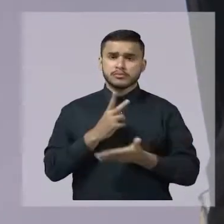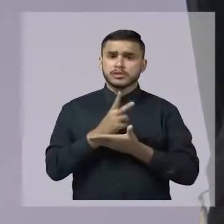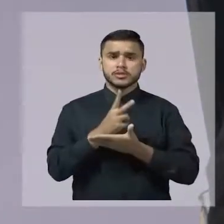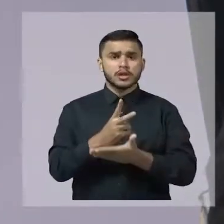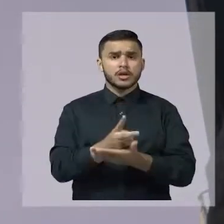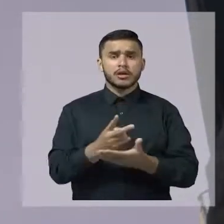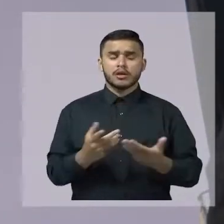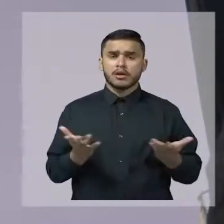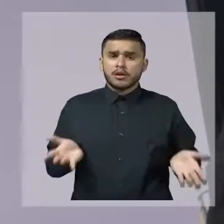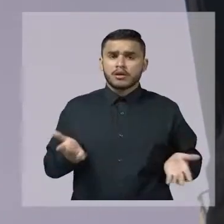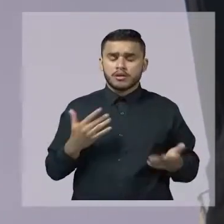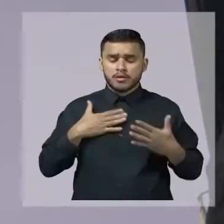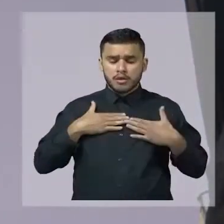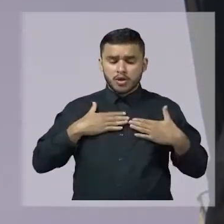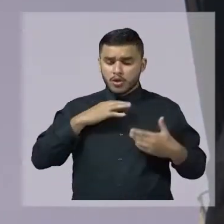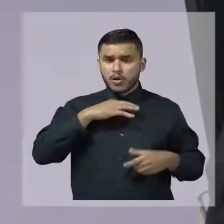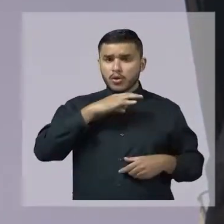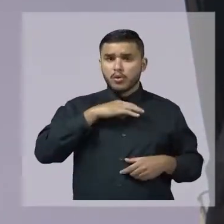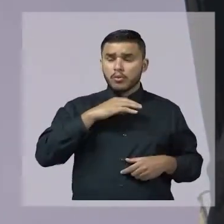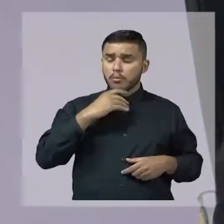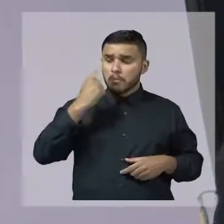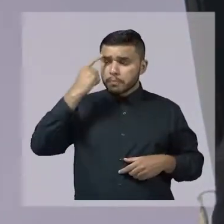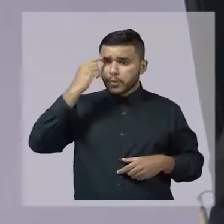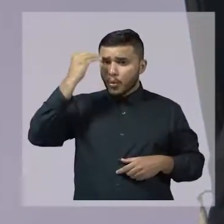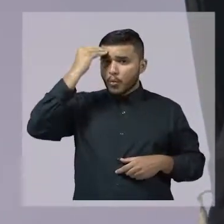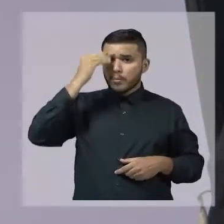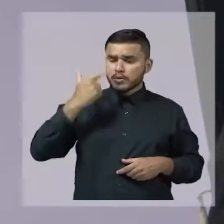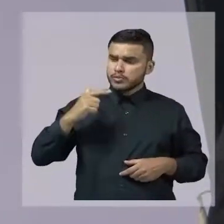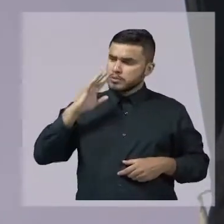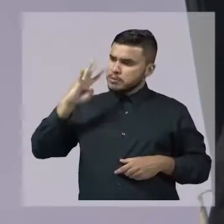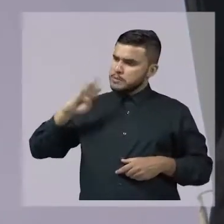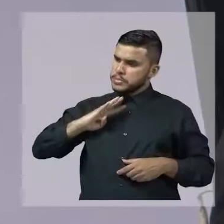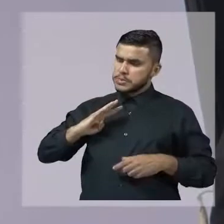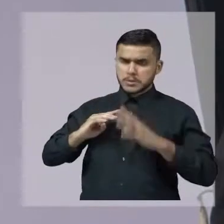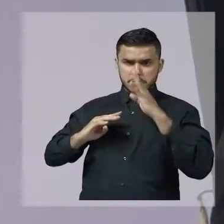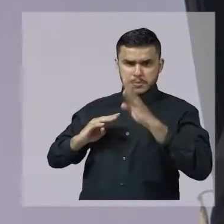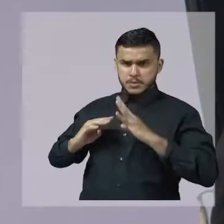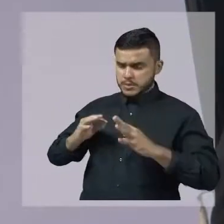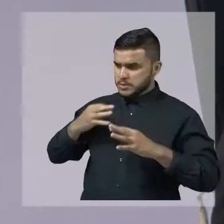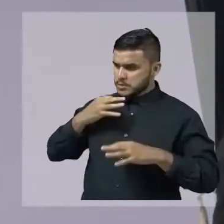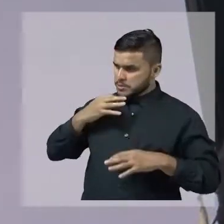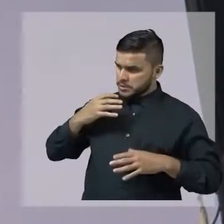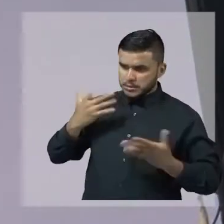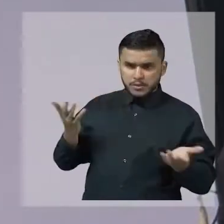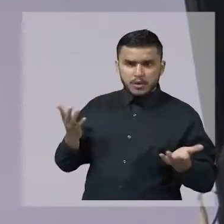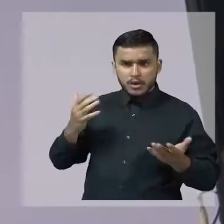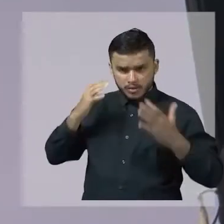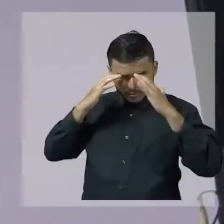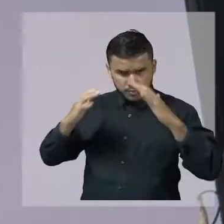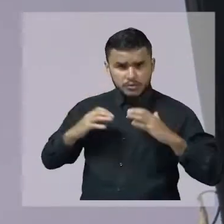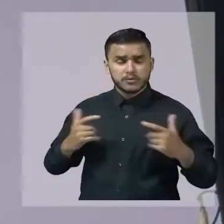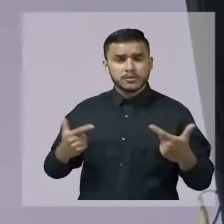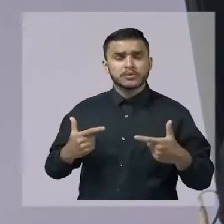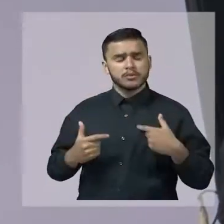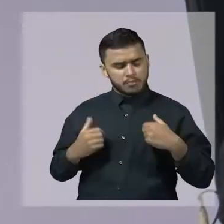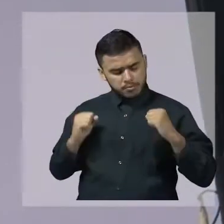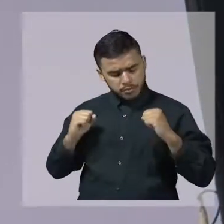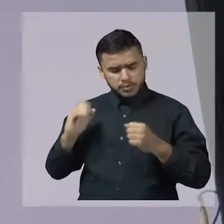da presunção de inocência. Então eu não acho nada demais que o Supremo